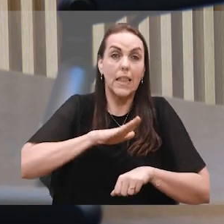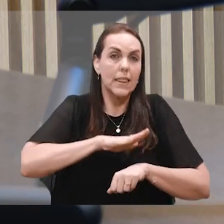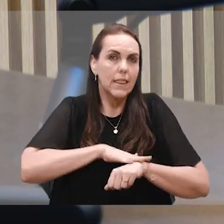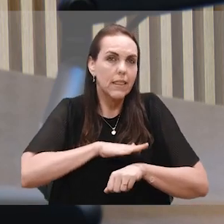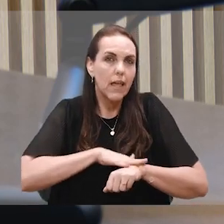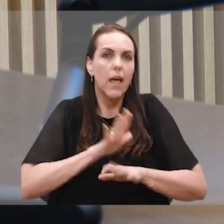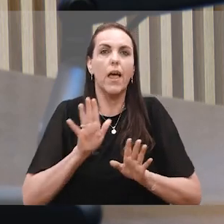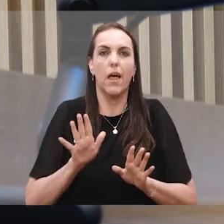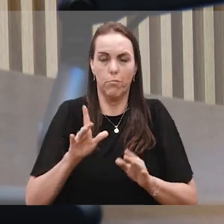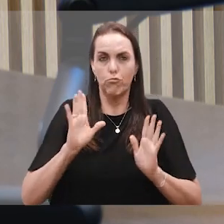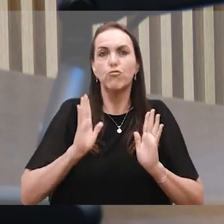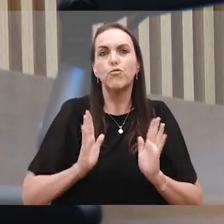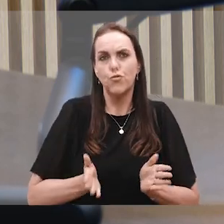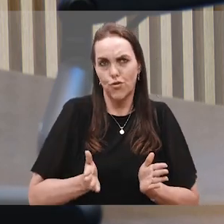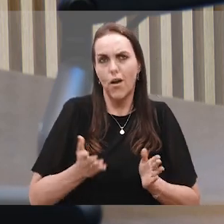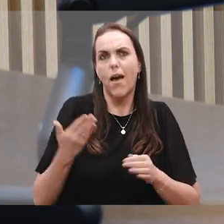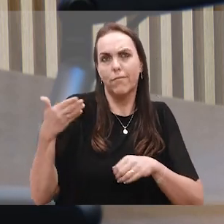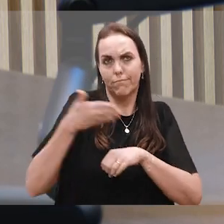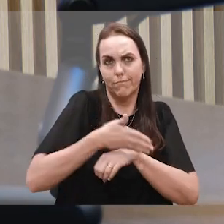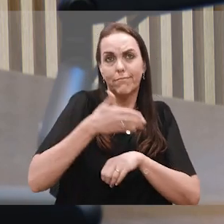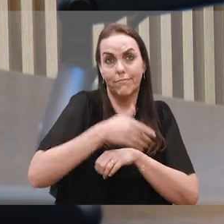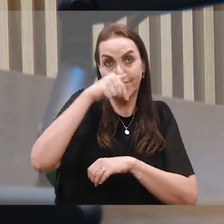possível tempo. A gente já